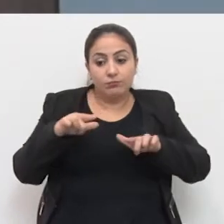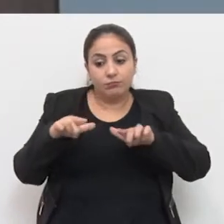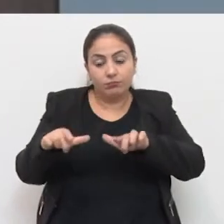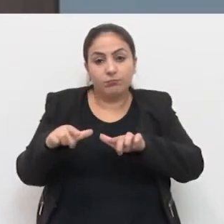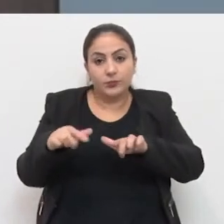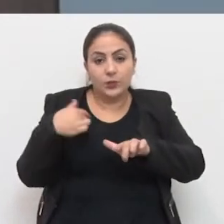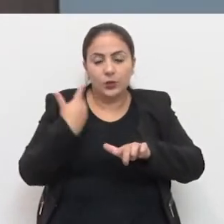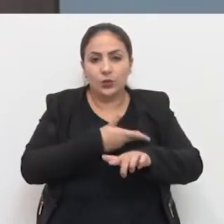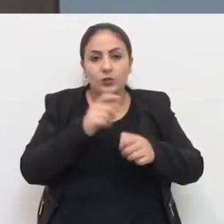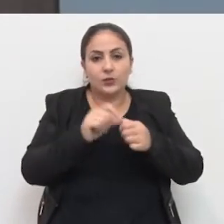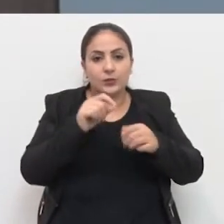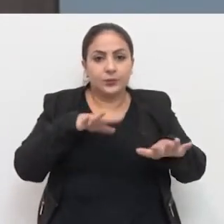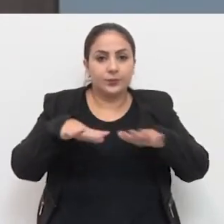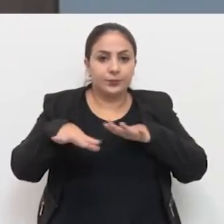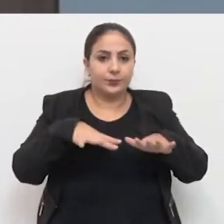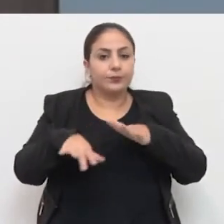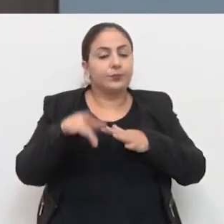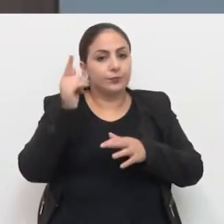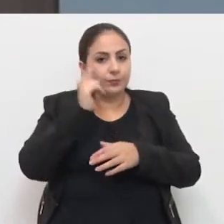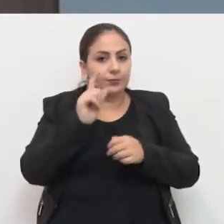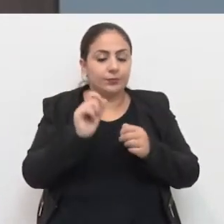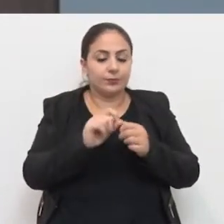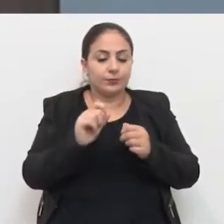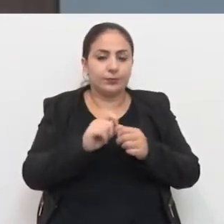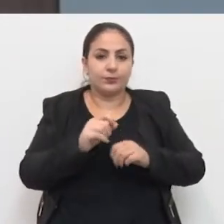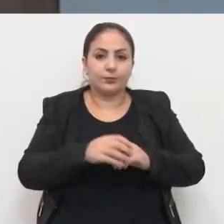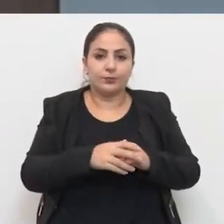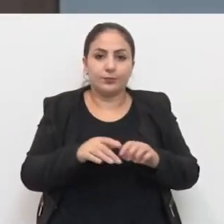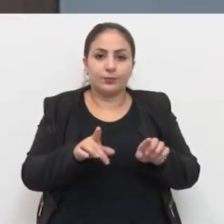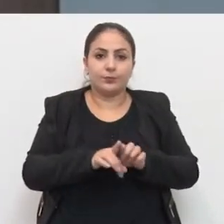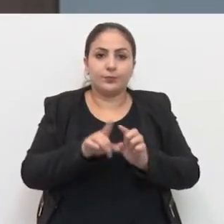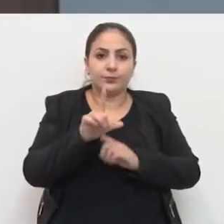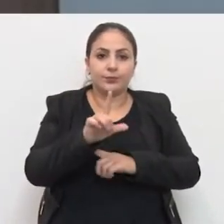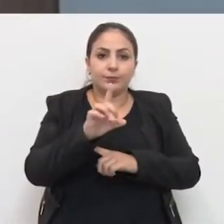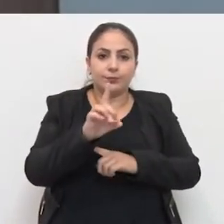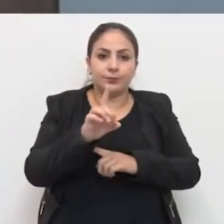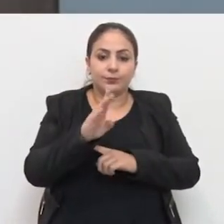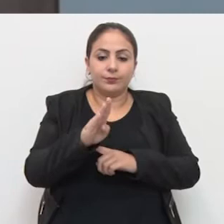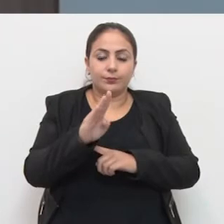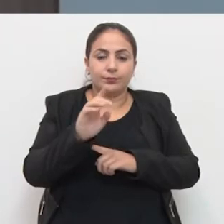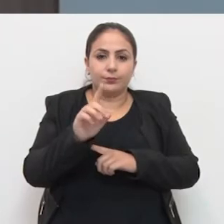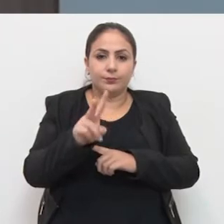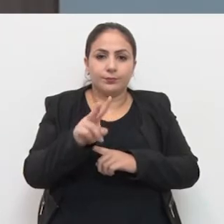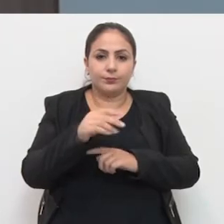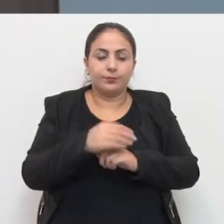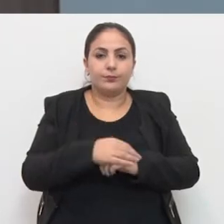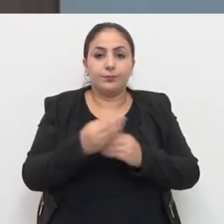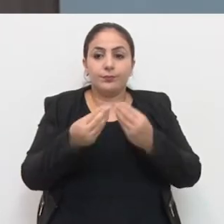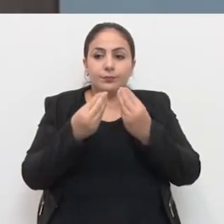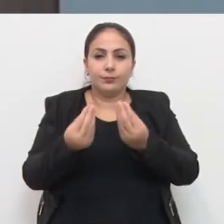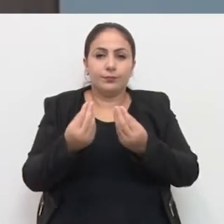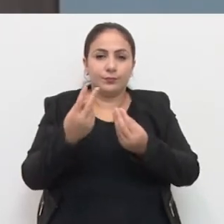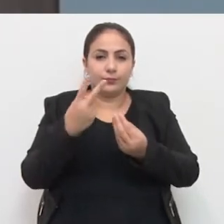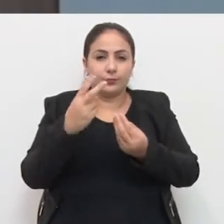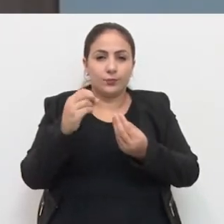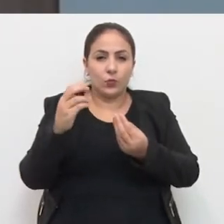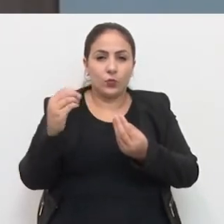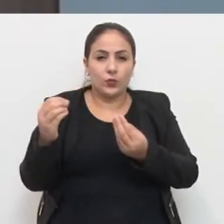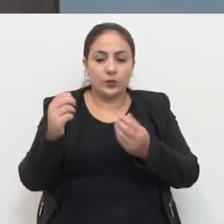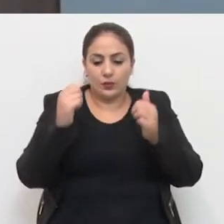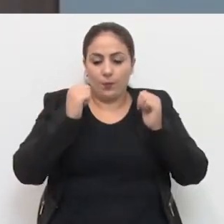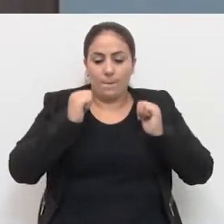alguns movimentos que foram possíveis fazer, inclusive com a LBV, com a entrega de 200